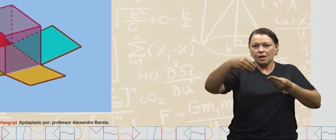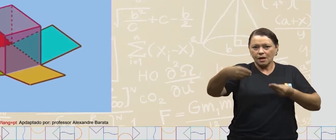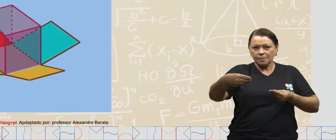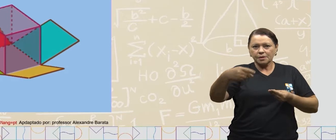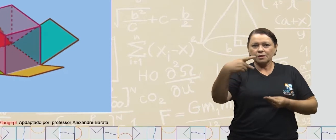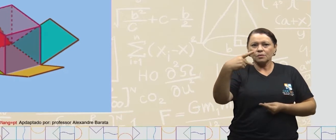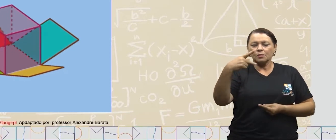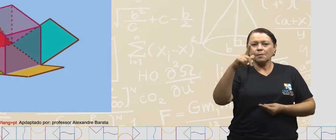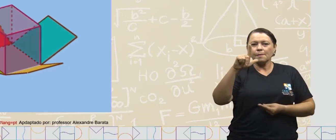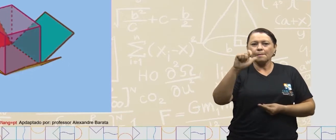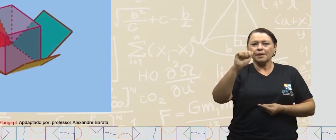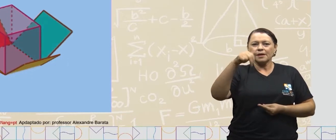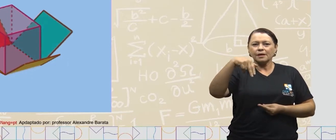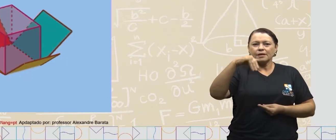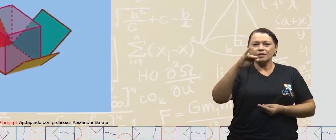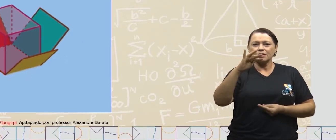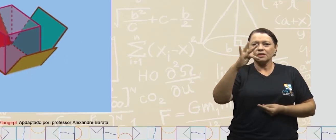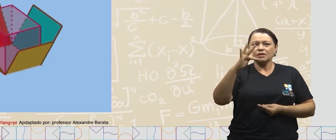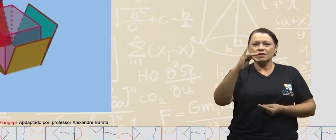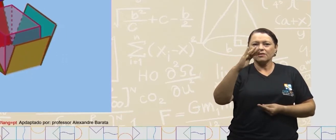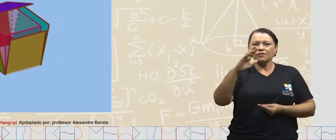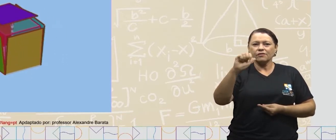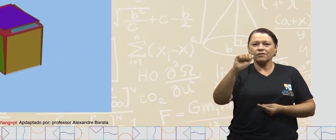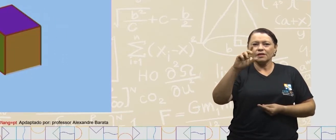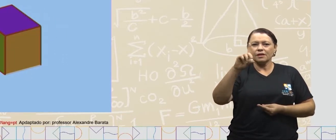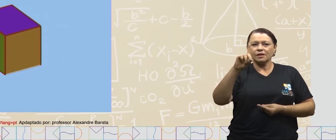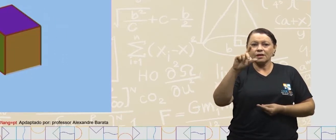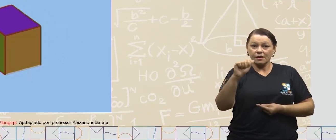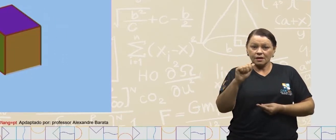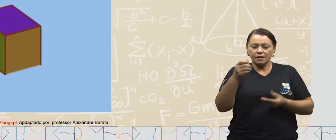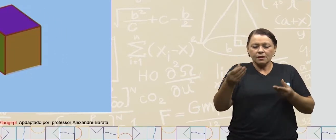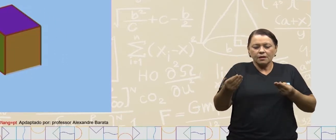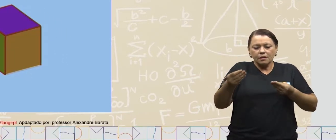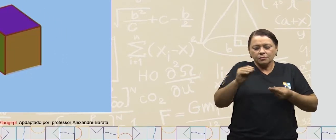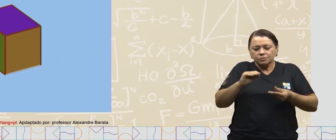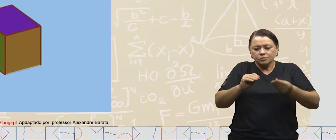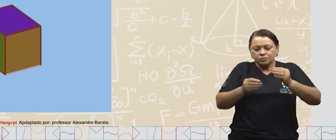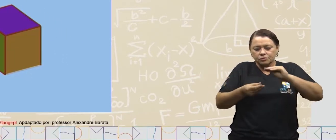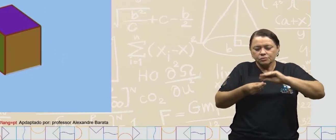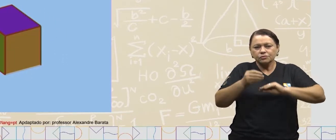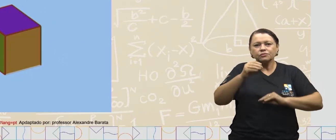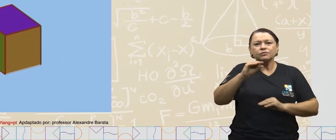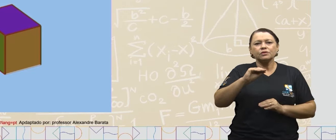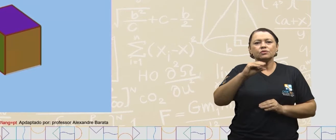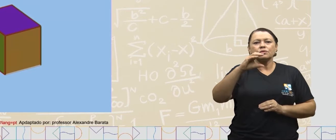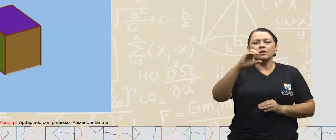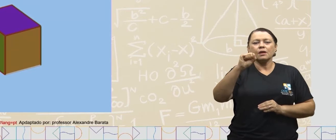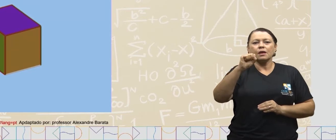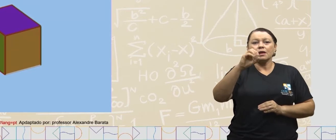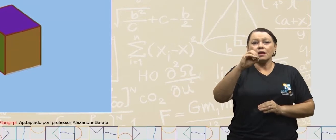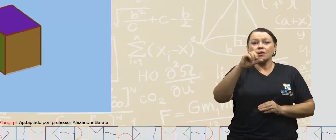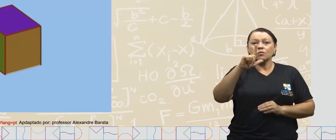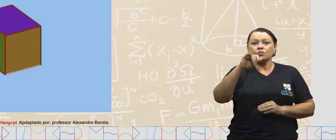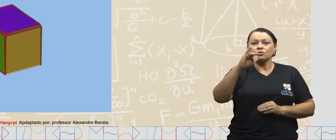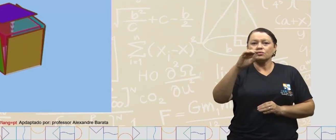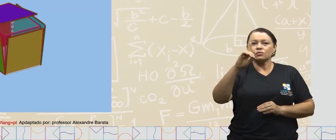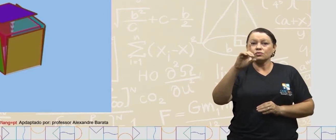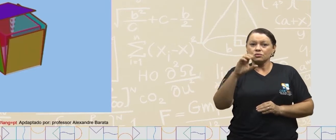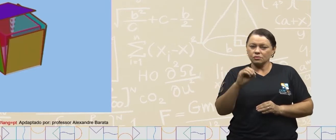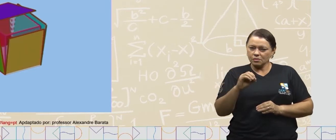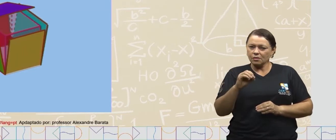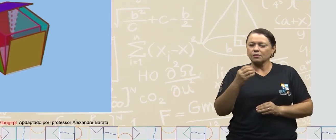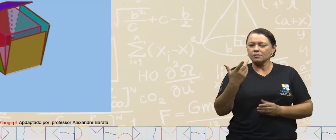em sua forma planificada e agora está se fechando, formando o paralelepípedo. O